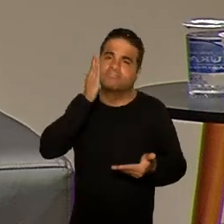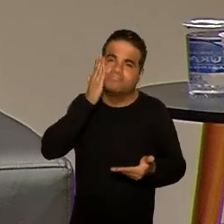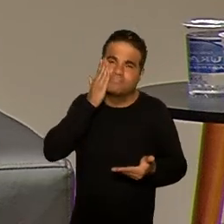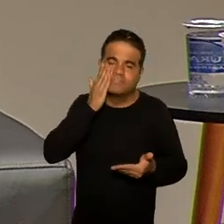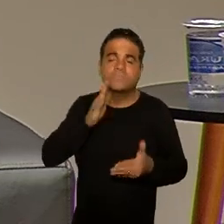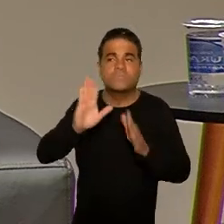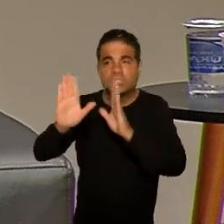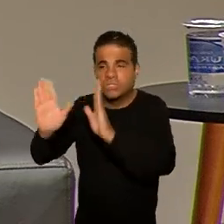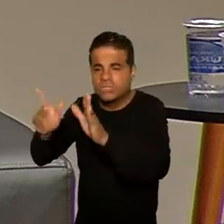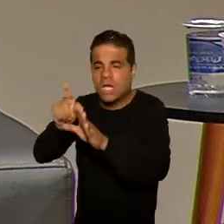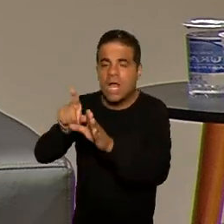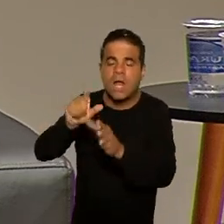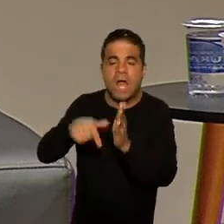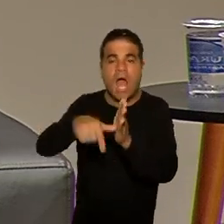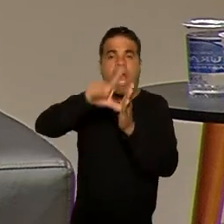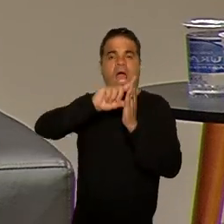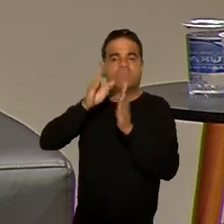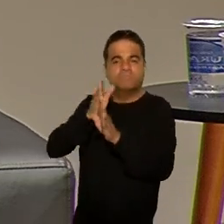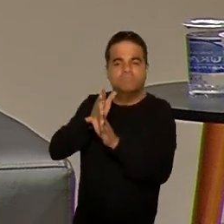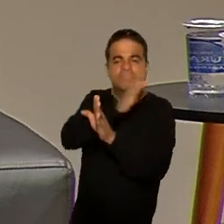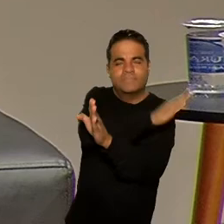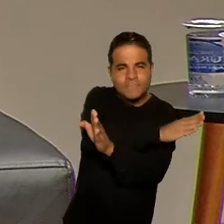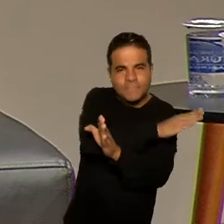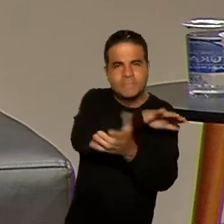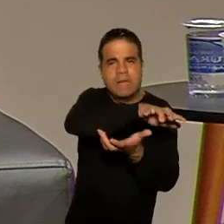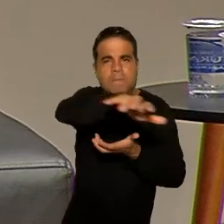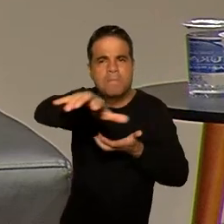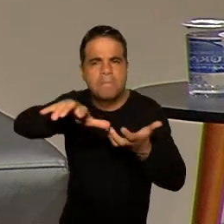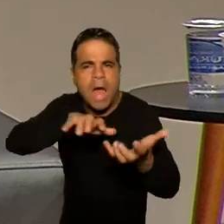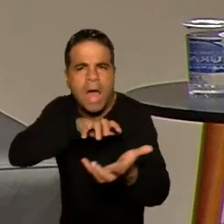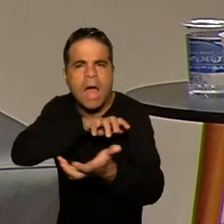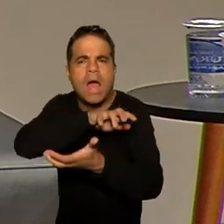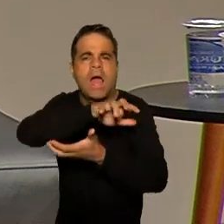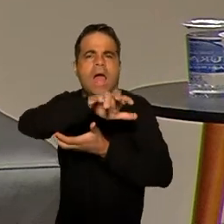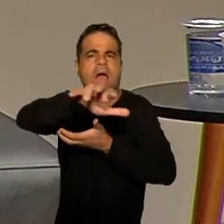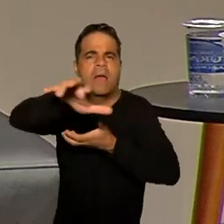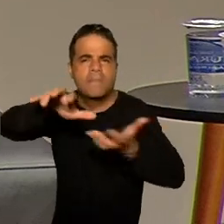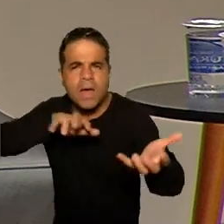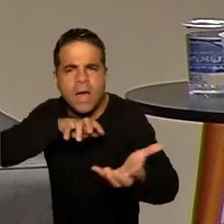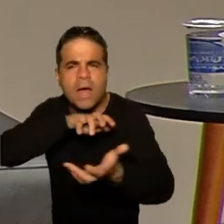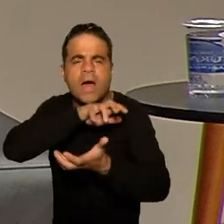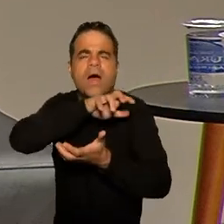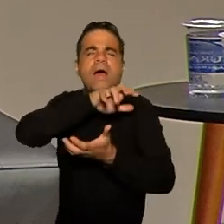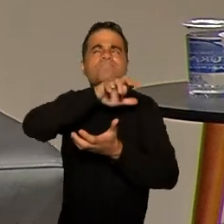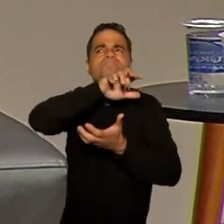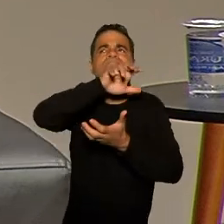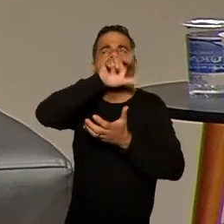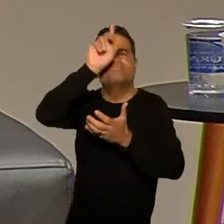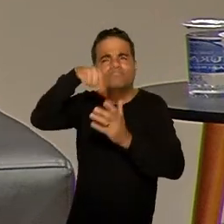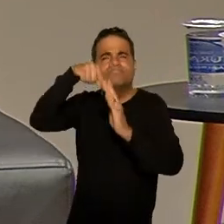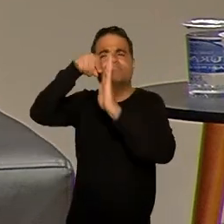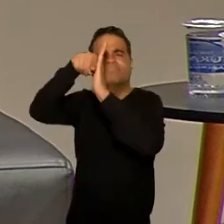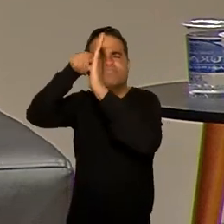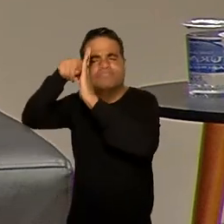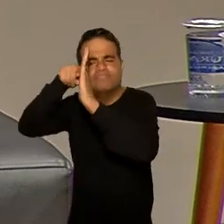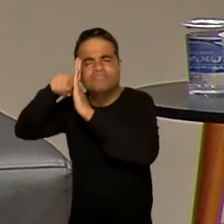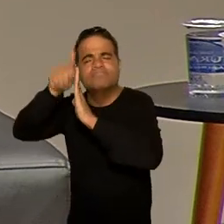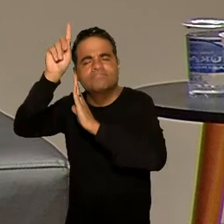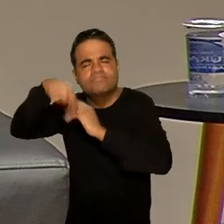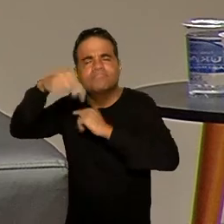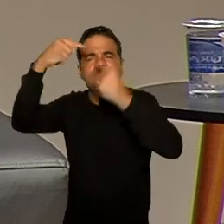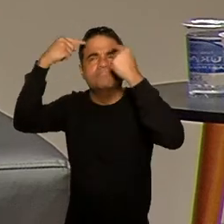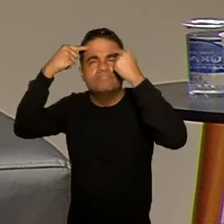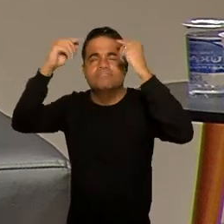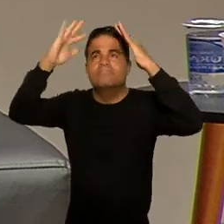parte disso que a gente já falou dos conflitos dos discessos também da produção de consensos mas a manobra que eu faria é